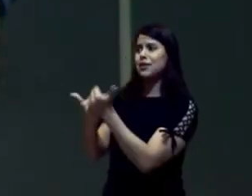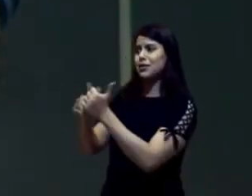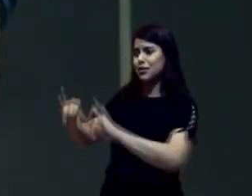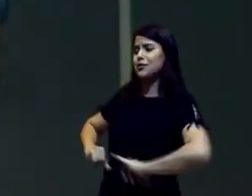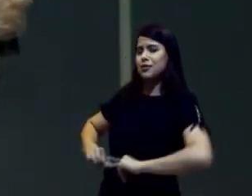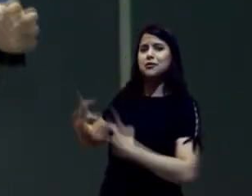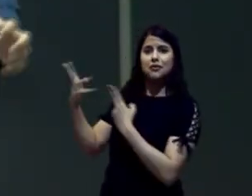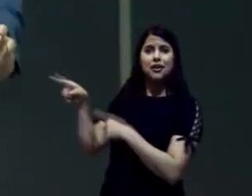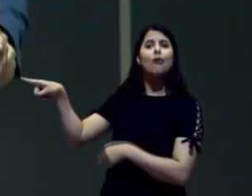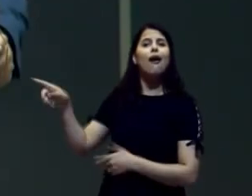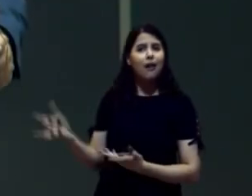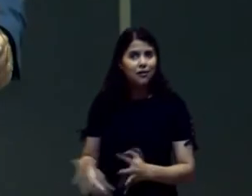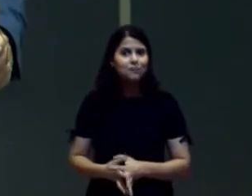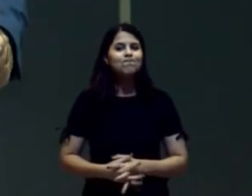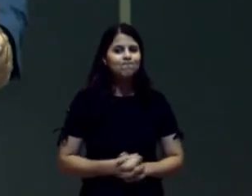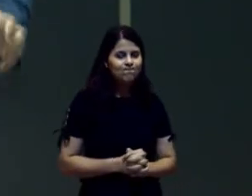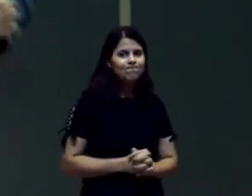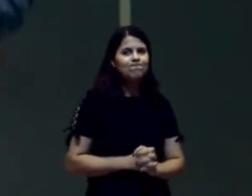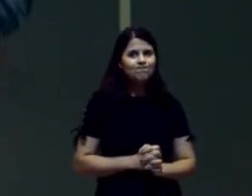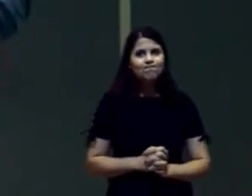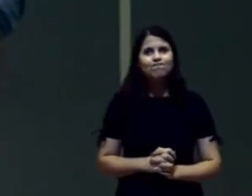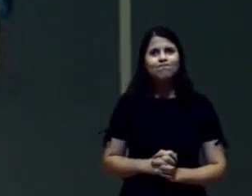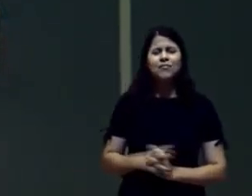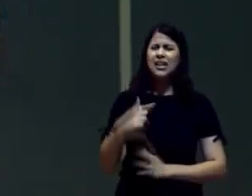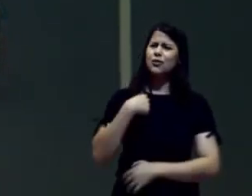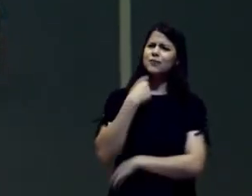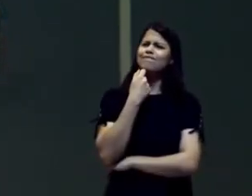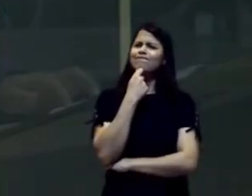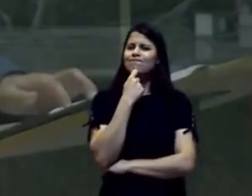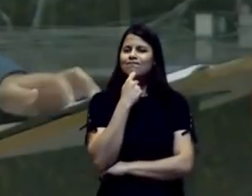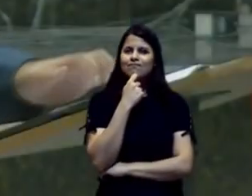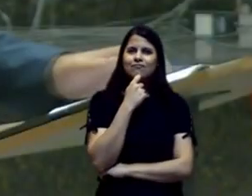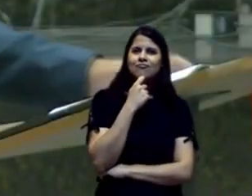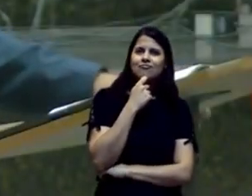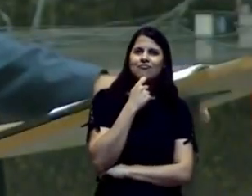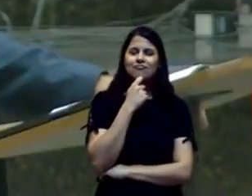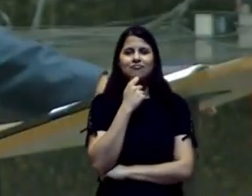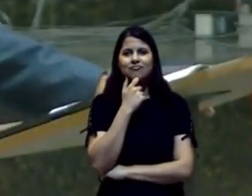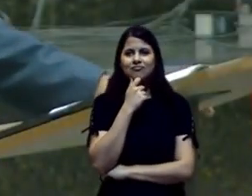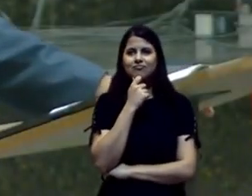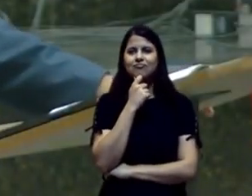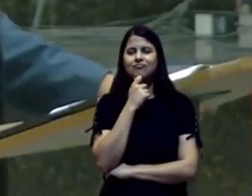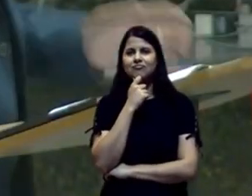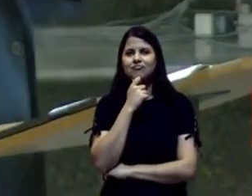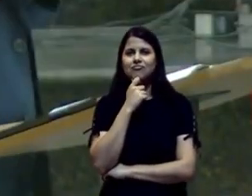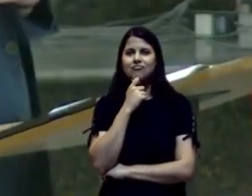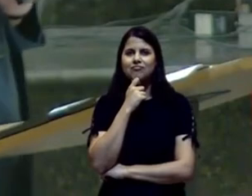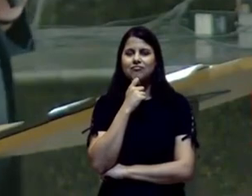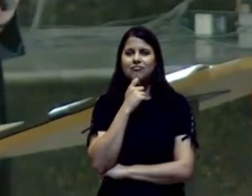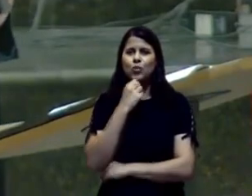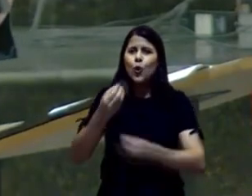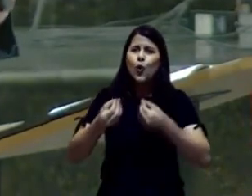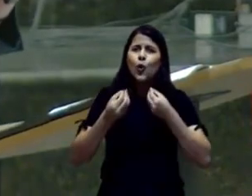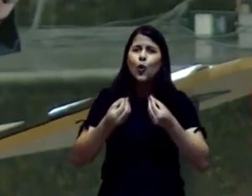pelo evangelho. E é aqui que para mim essa carta, ela assume contornos